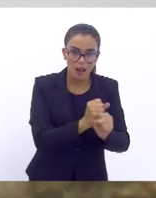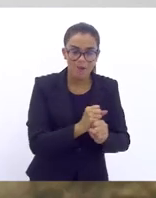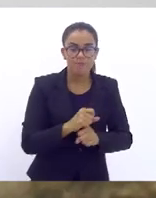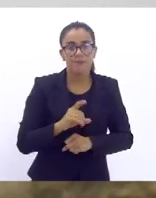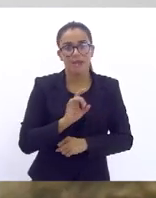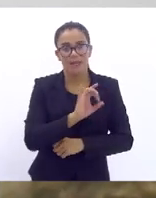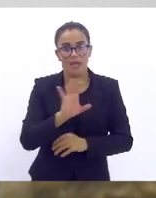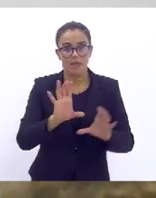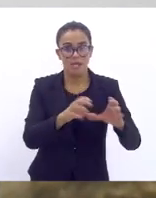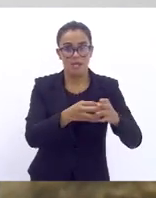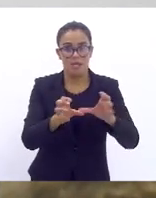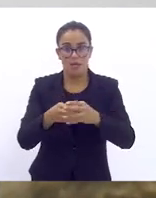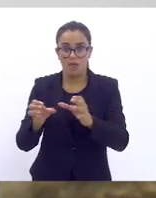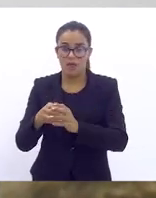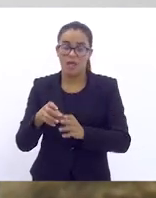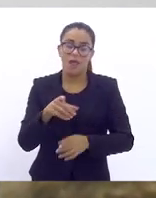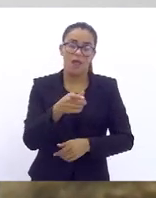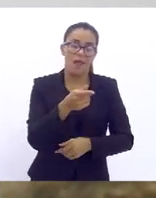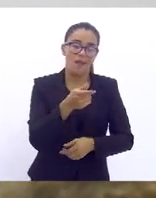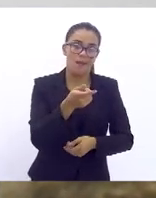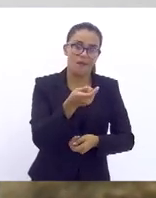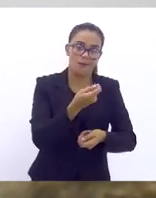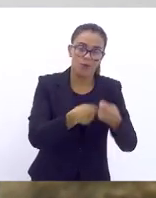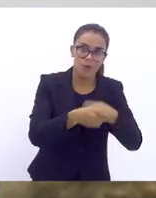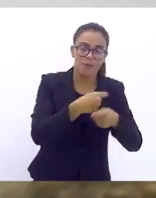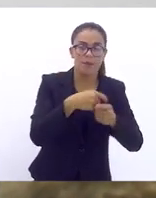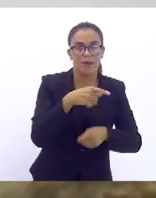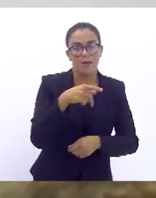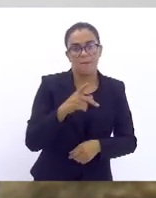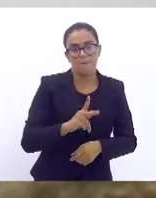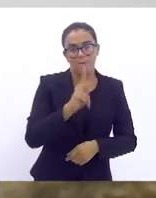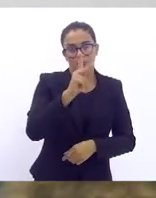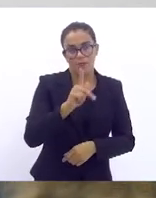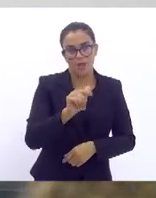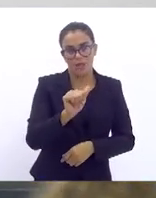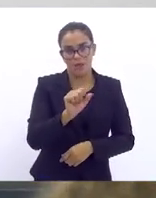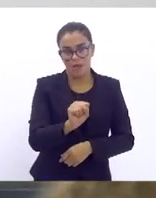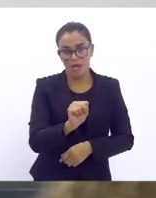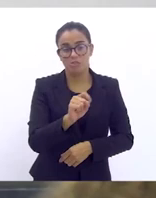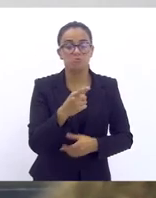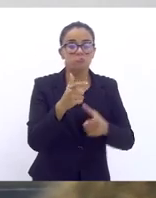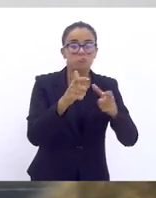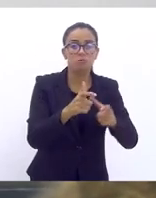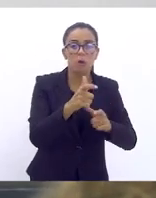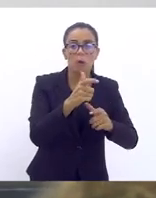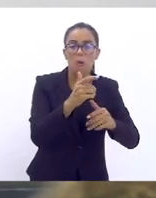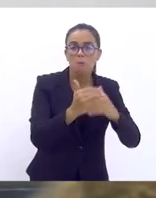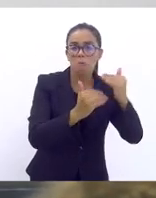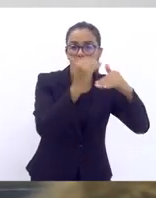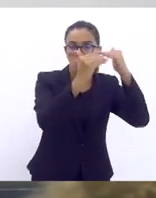primeiro tem o econômico petróleo e gás né Quais são as cadeiras cadeias produtivas